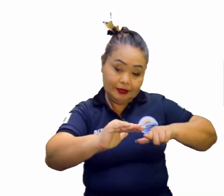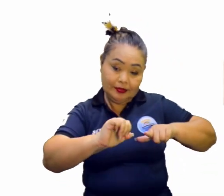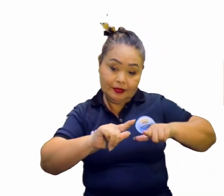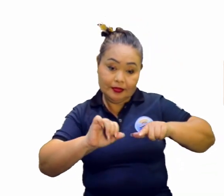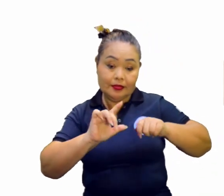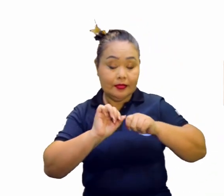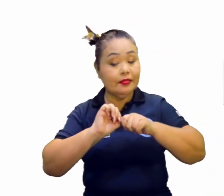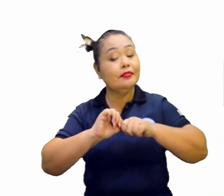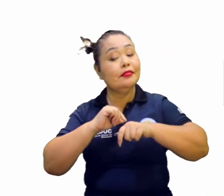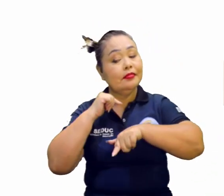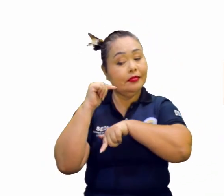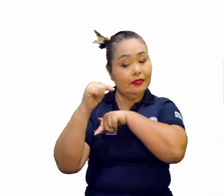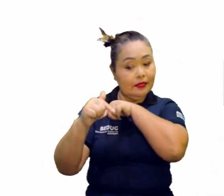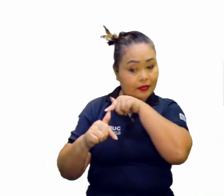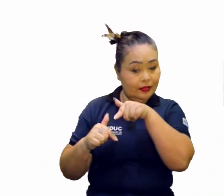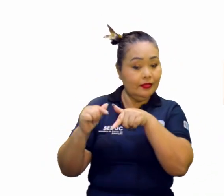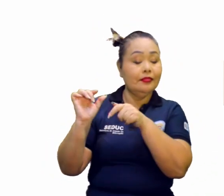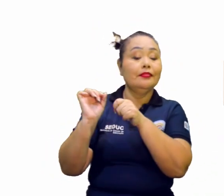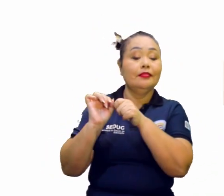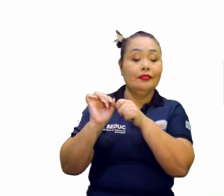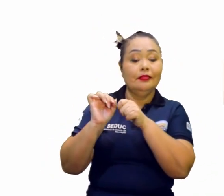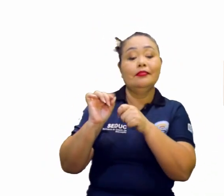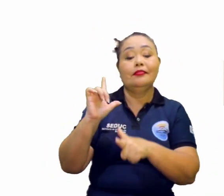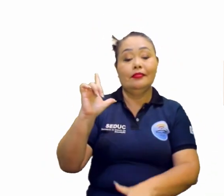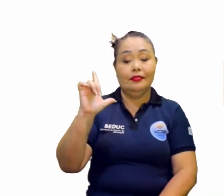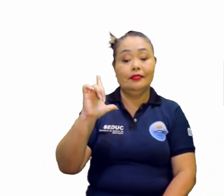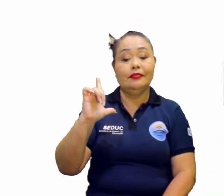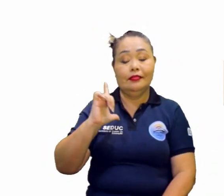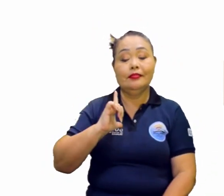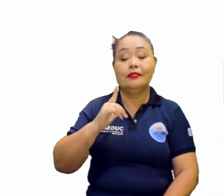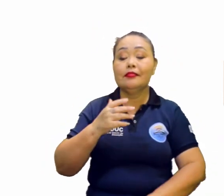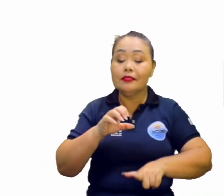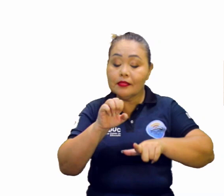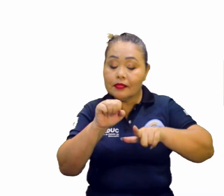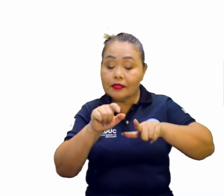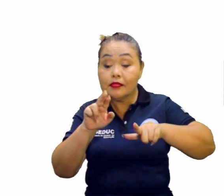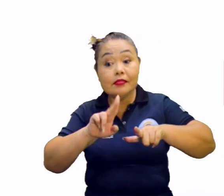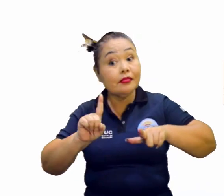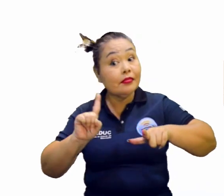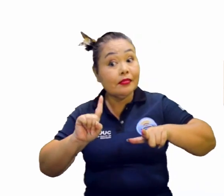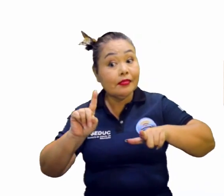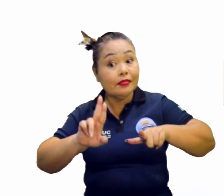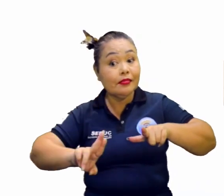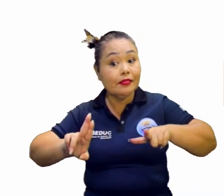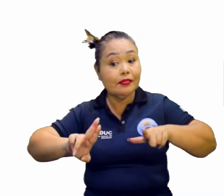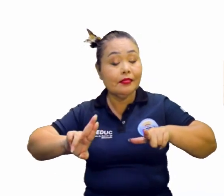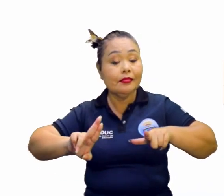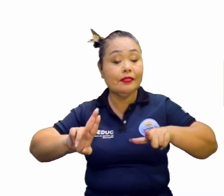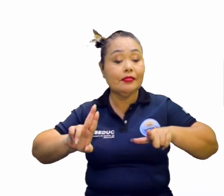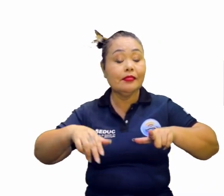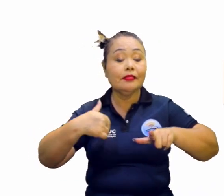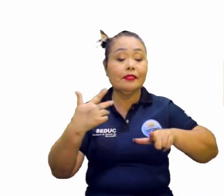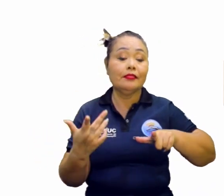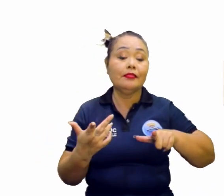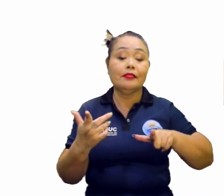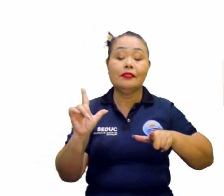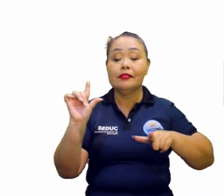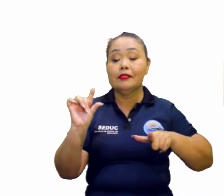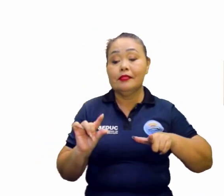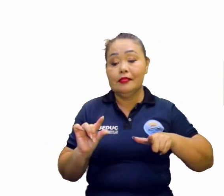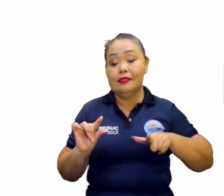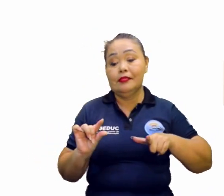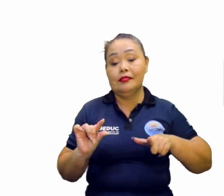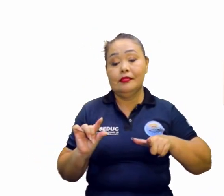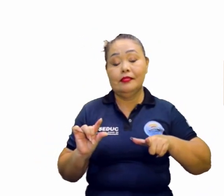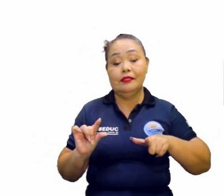Mas existem solos, SAFs, sim, que não utilizam ou utilizam o mínimo possível, né,